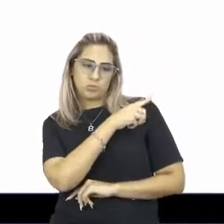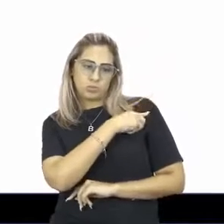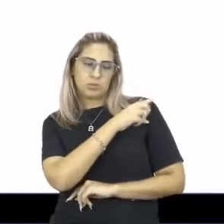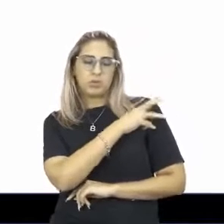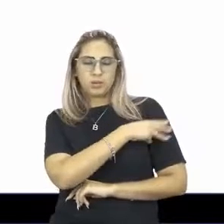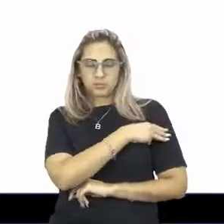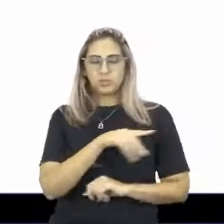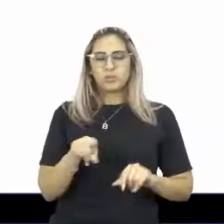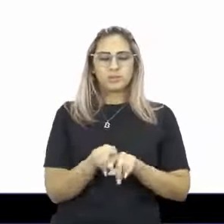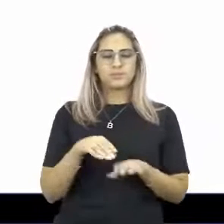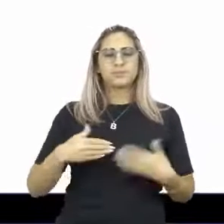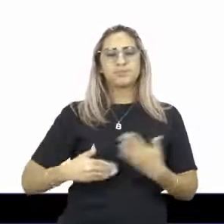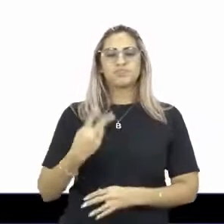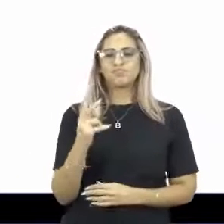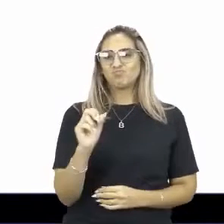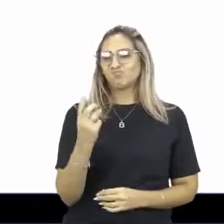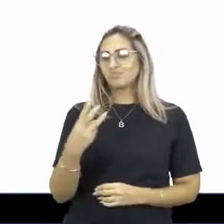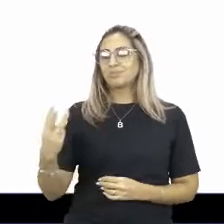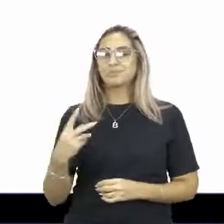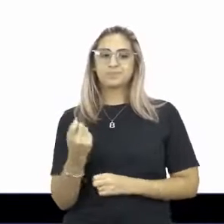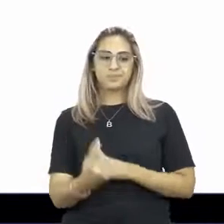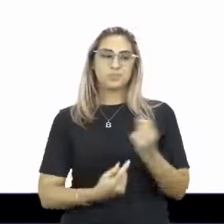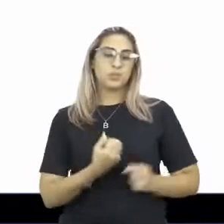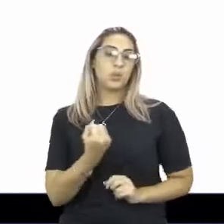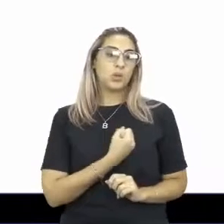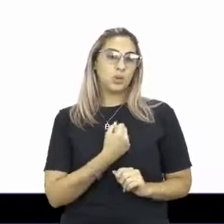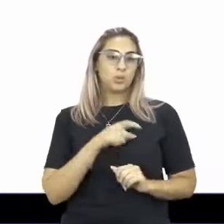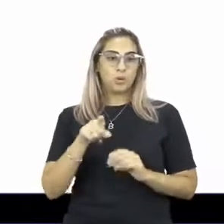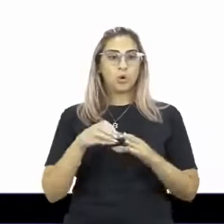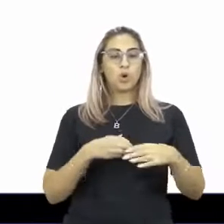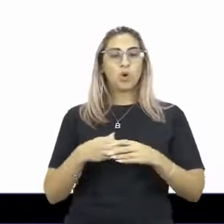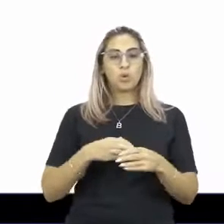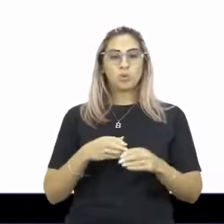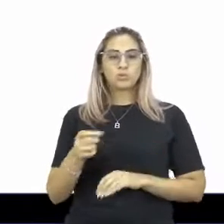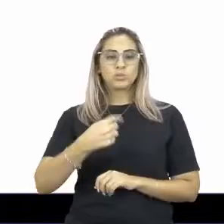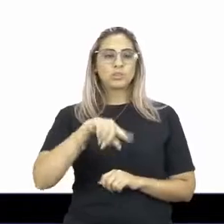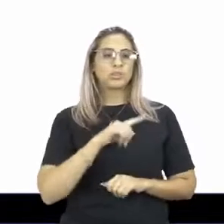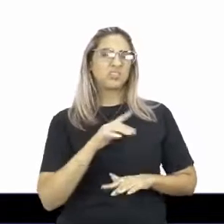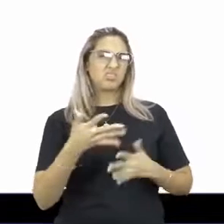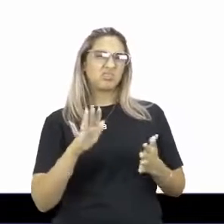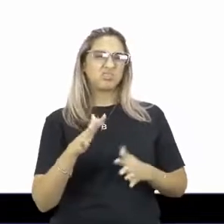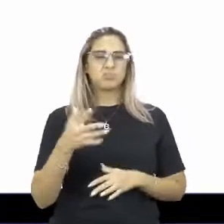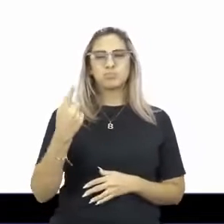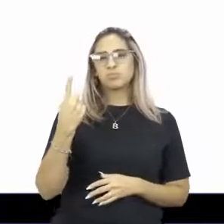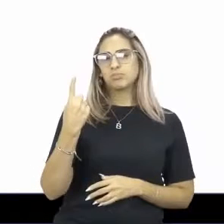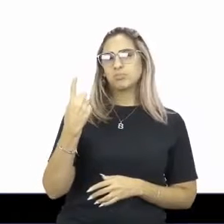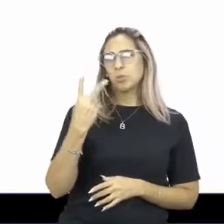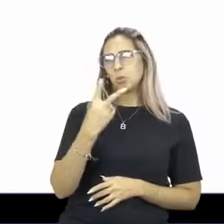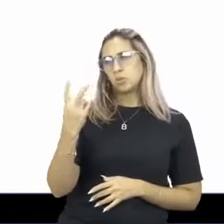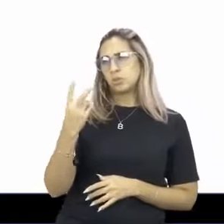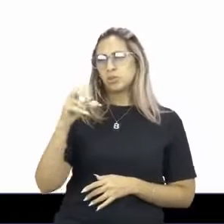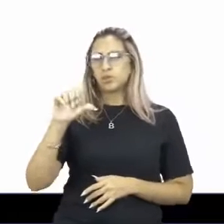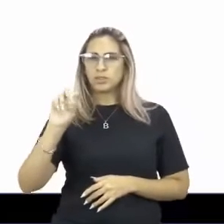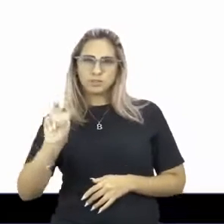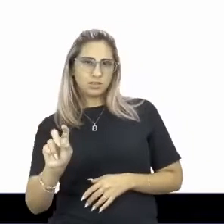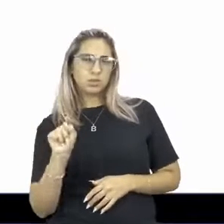2023. Aqui a gente traz alguns números sobre esse concurso. A gente teve um total de inscritos de